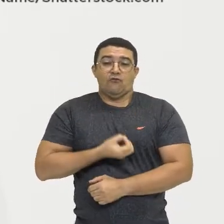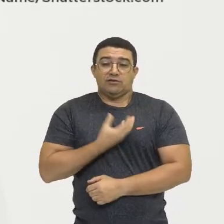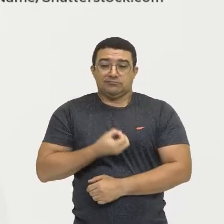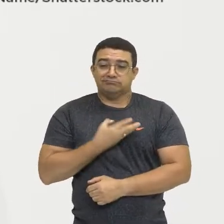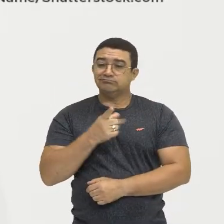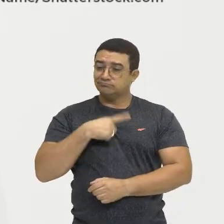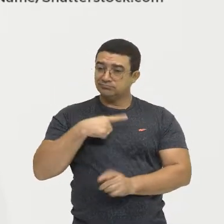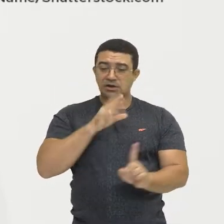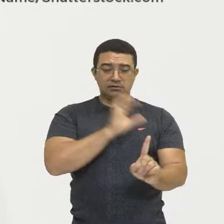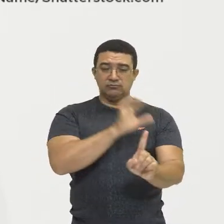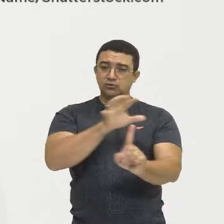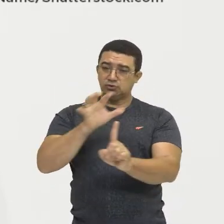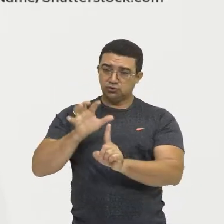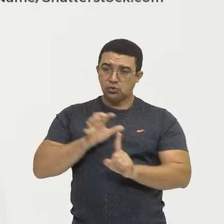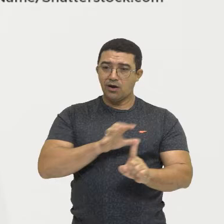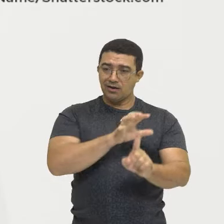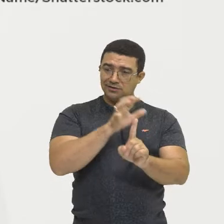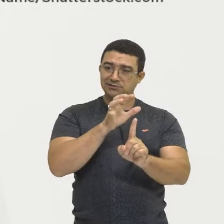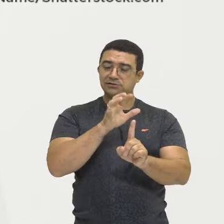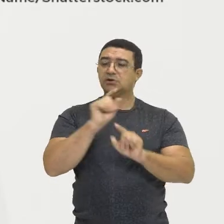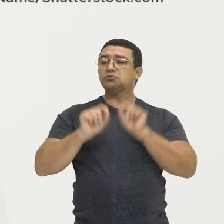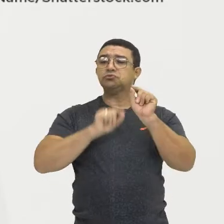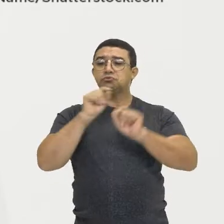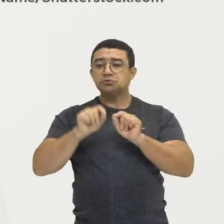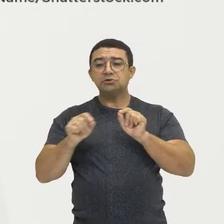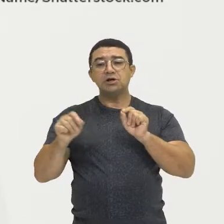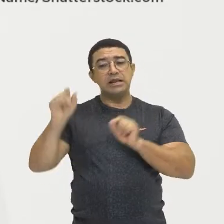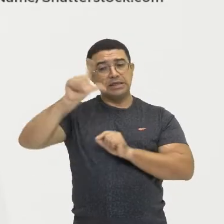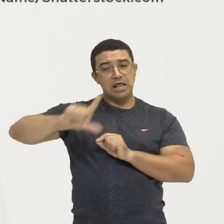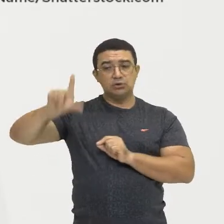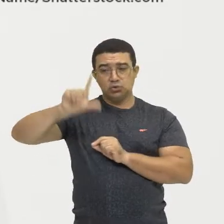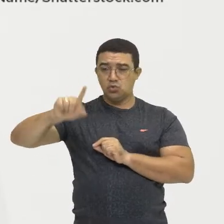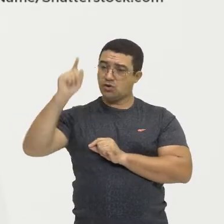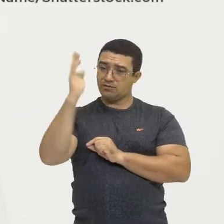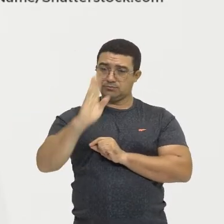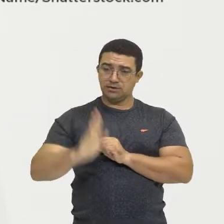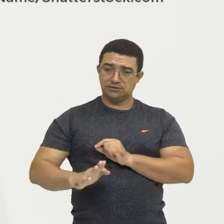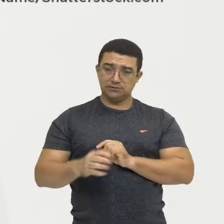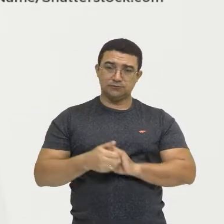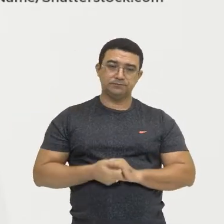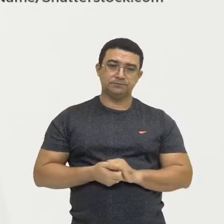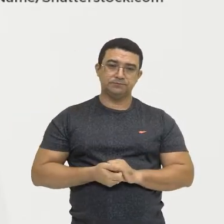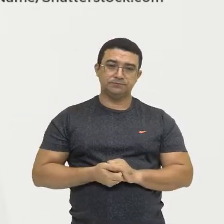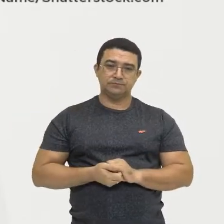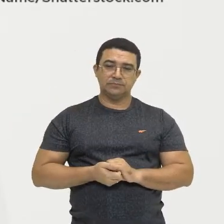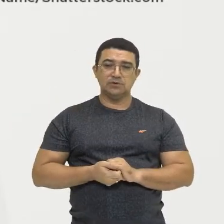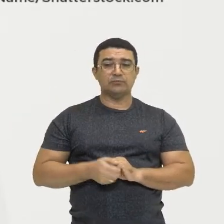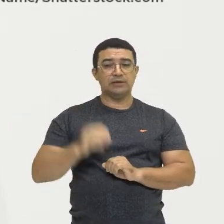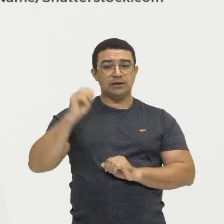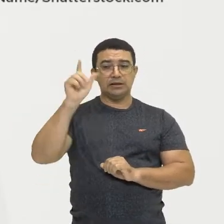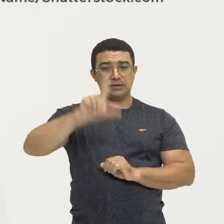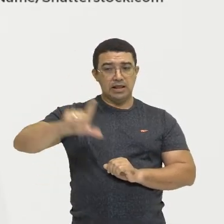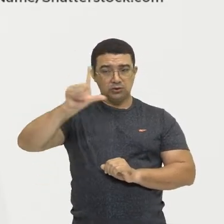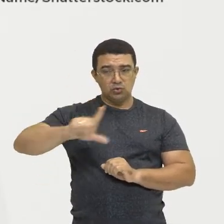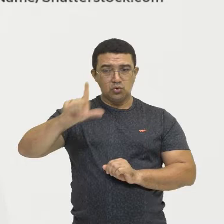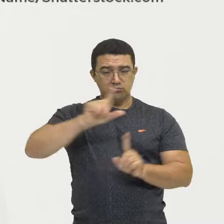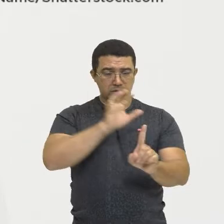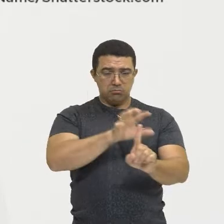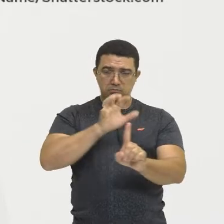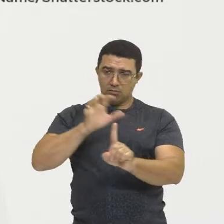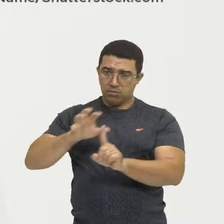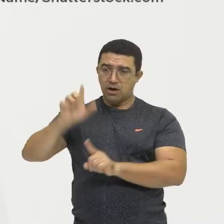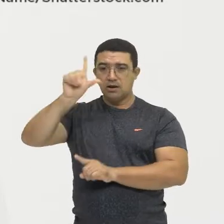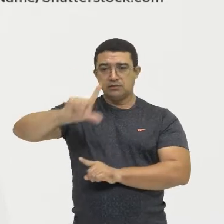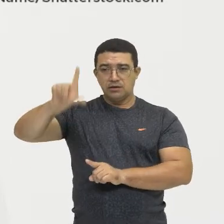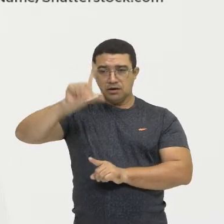na construção, né, da nossa literatura, tanto da literatura portuguesa, porque ele nasce lá no sul da França, mas ele se espalha